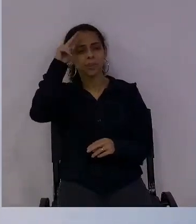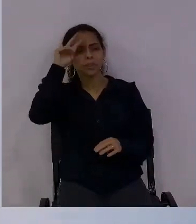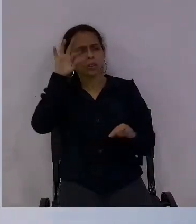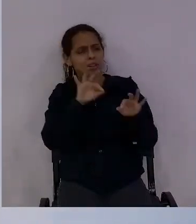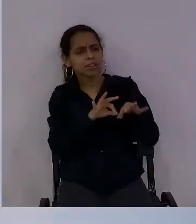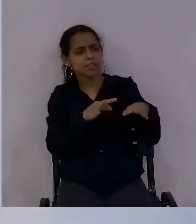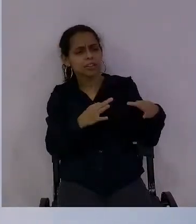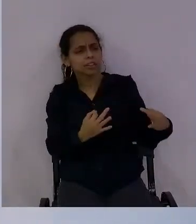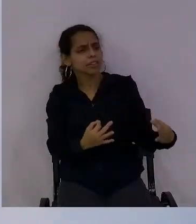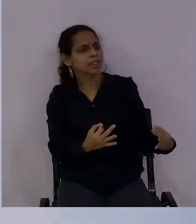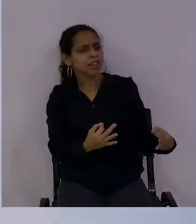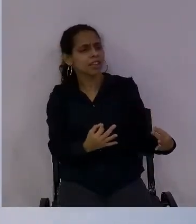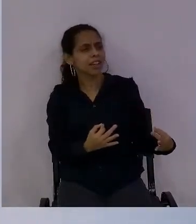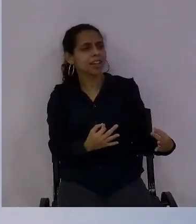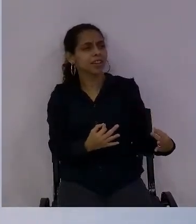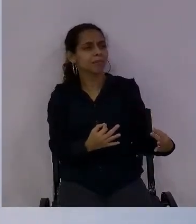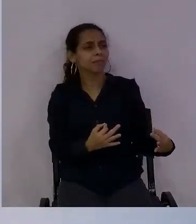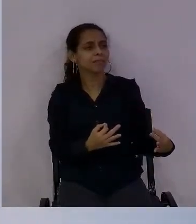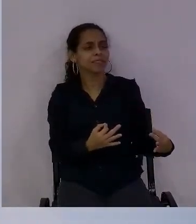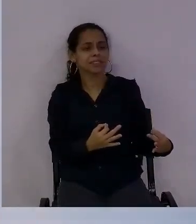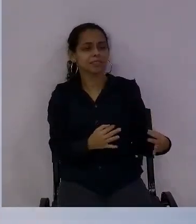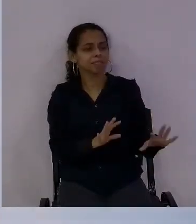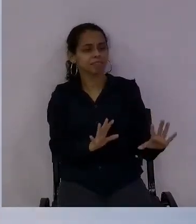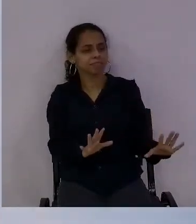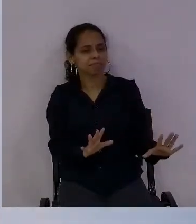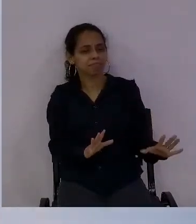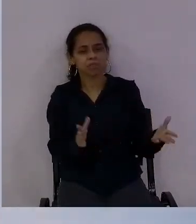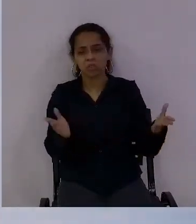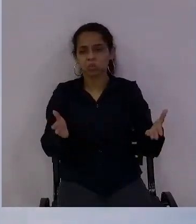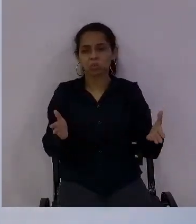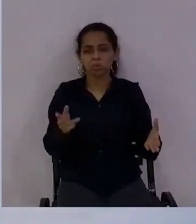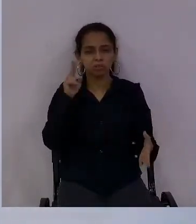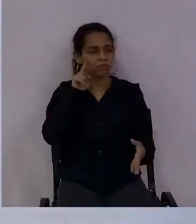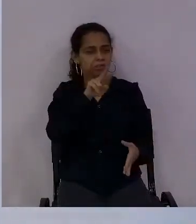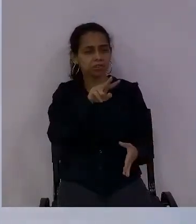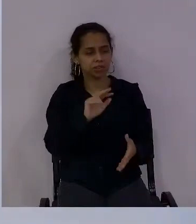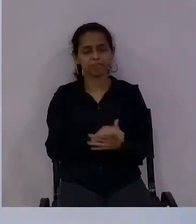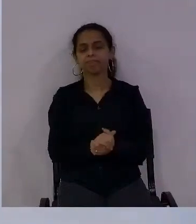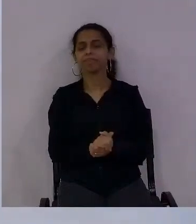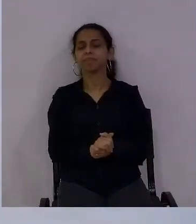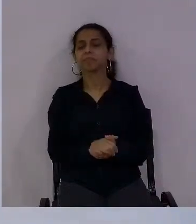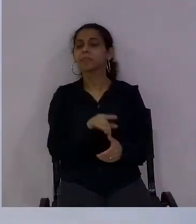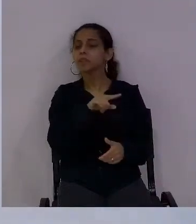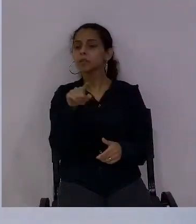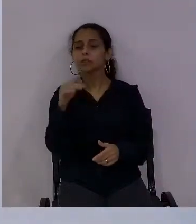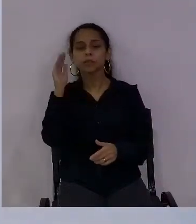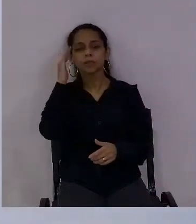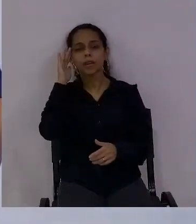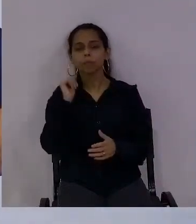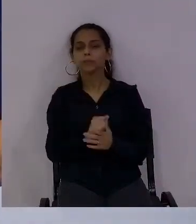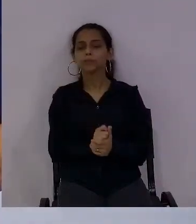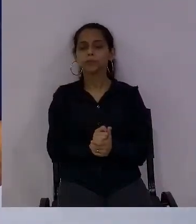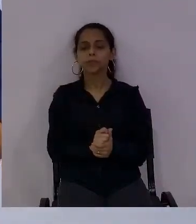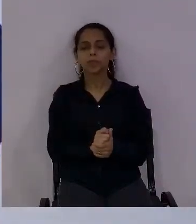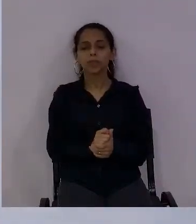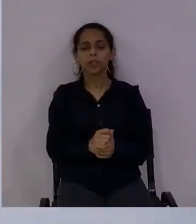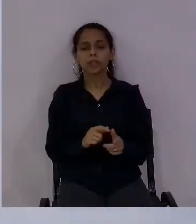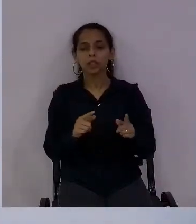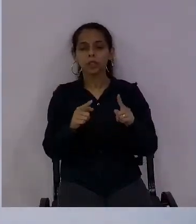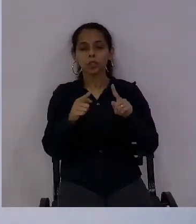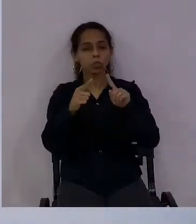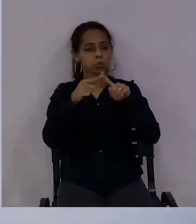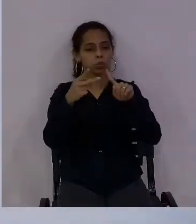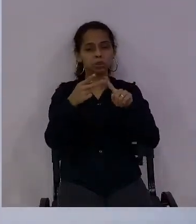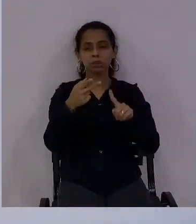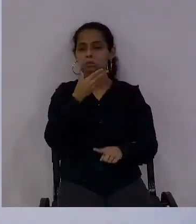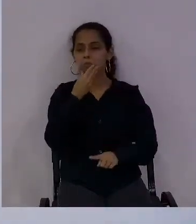mesmo, são aquelas que eu falo aqui e você vai ver na sua casa hoje à noite. Sabe quando você tem ali dois meninos jogando videogame? E